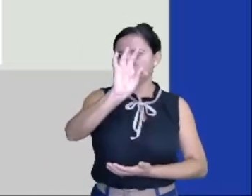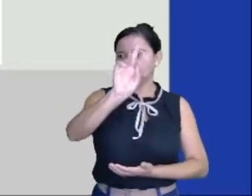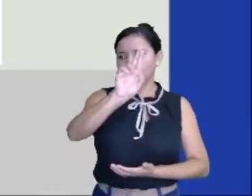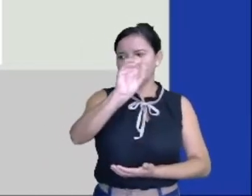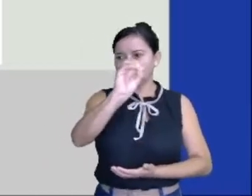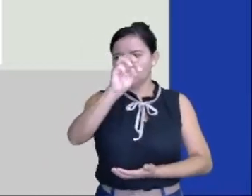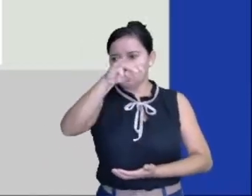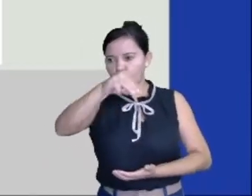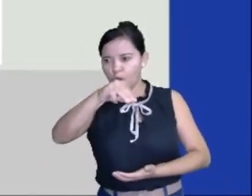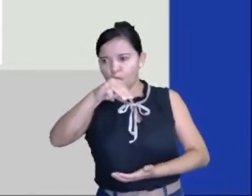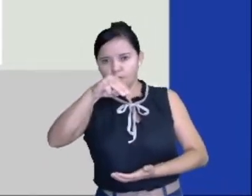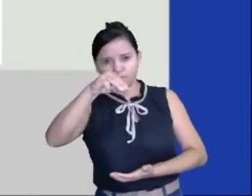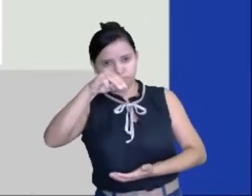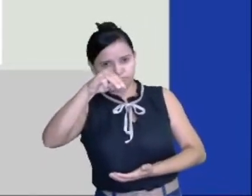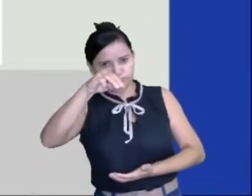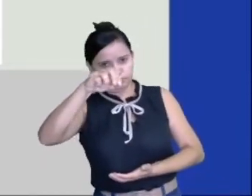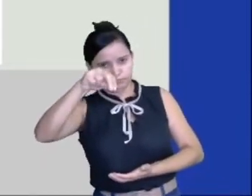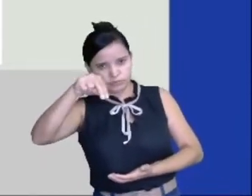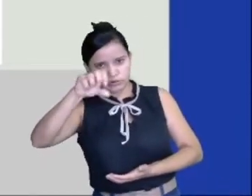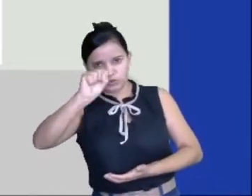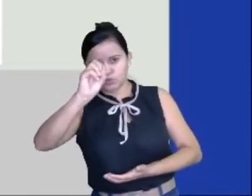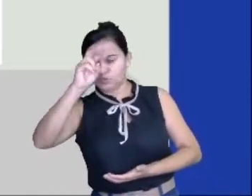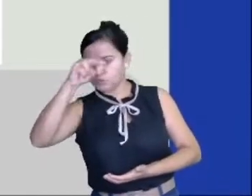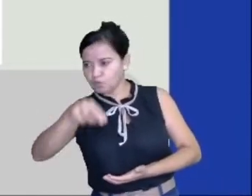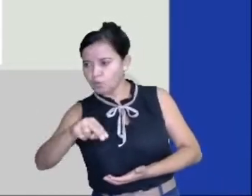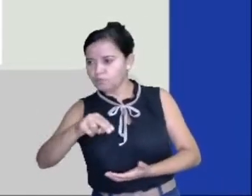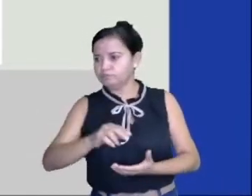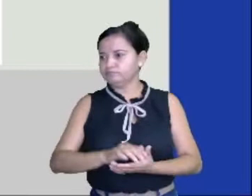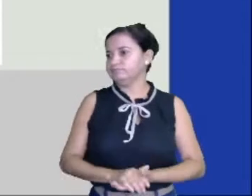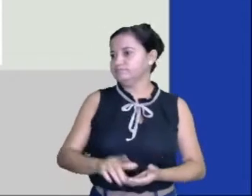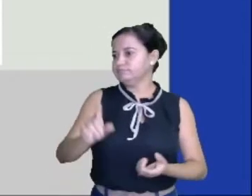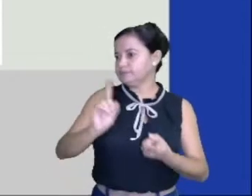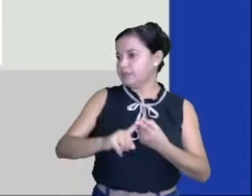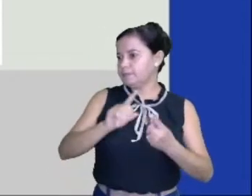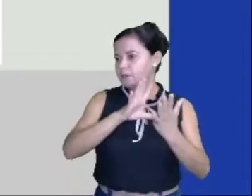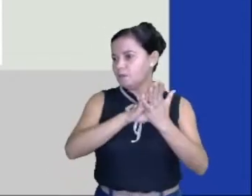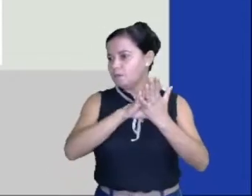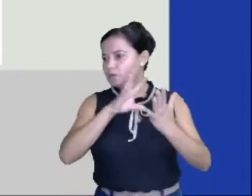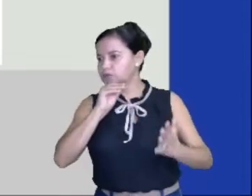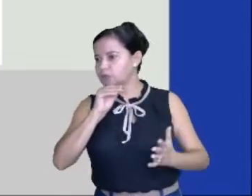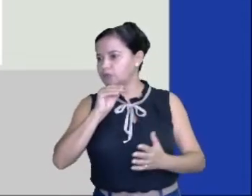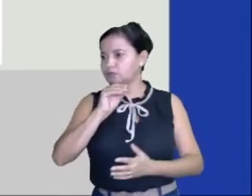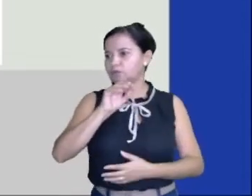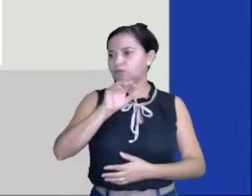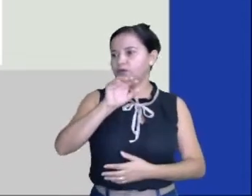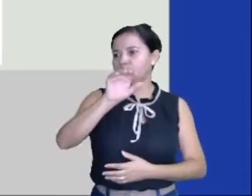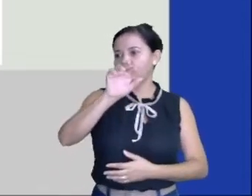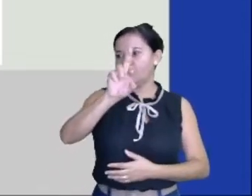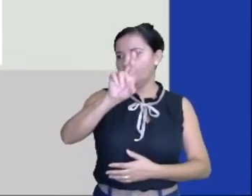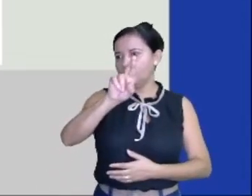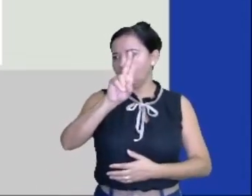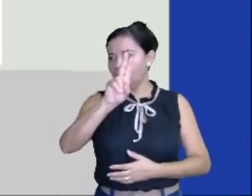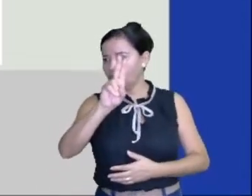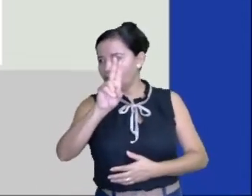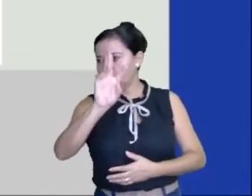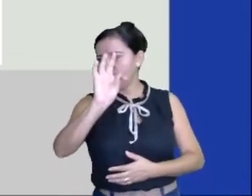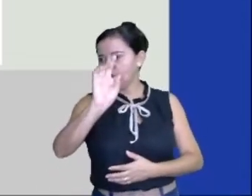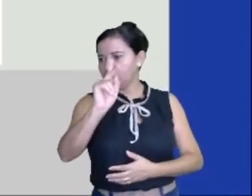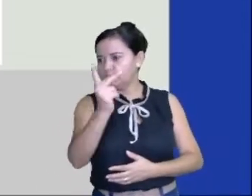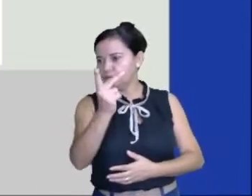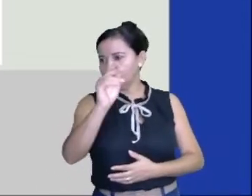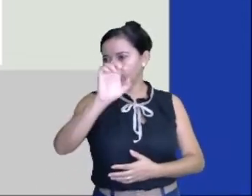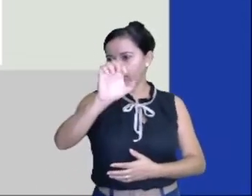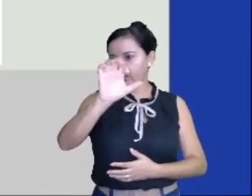ou JJ Thomson. A esfera de Rutherford, tá? Que é um modelo que você já vê ali que existe uma presença muito marcante,